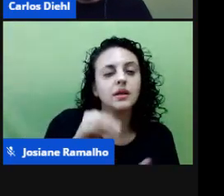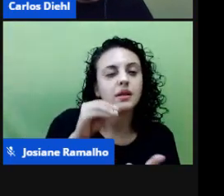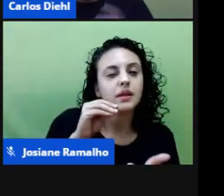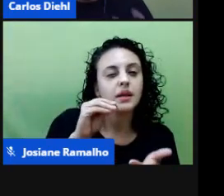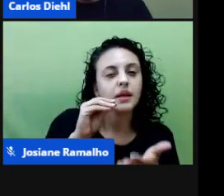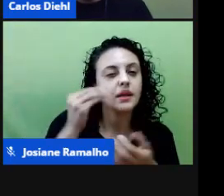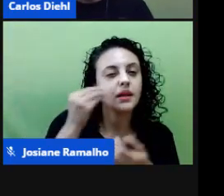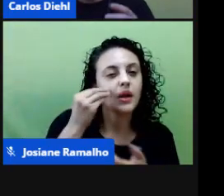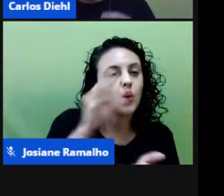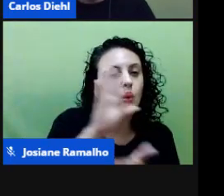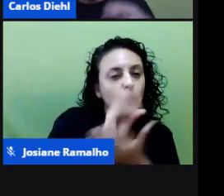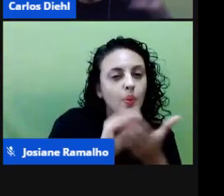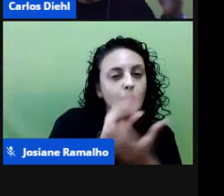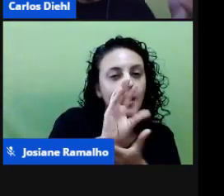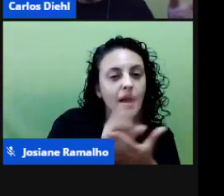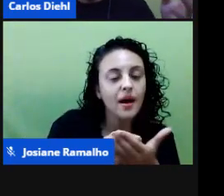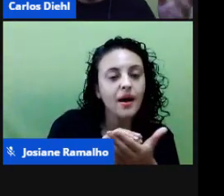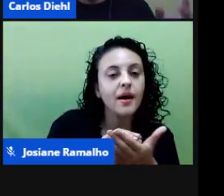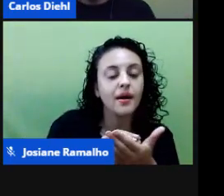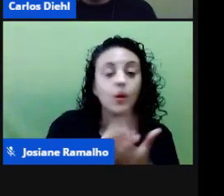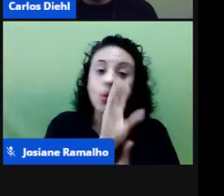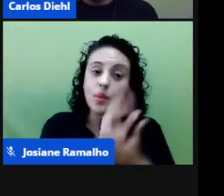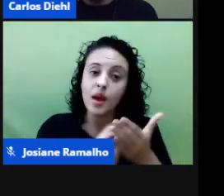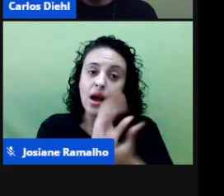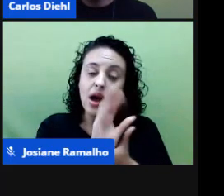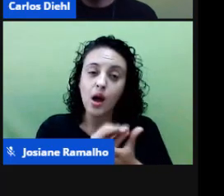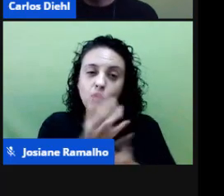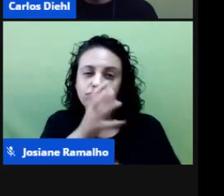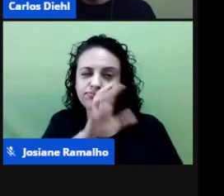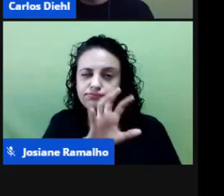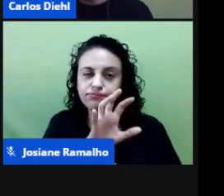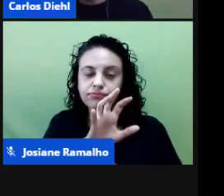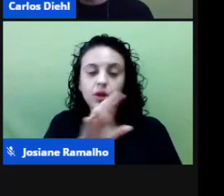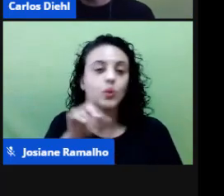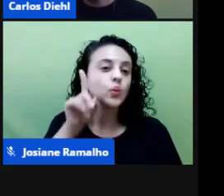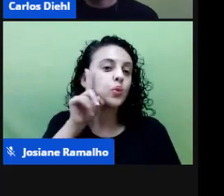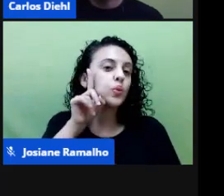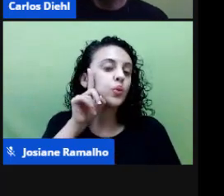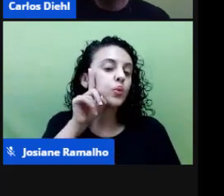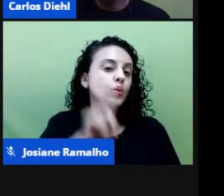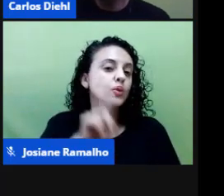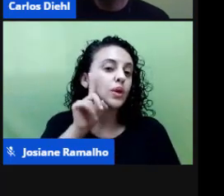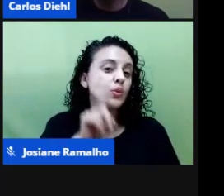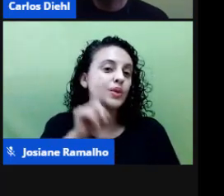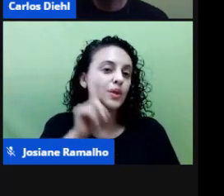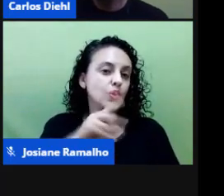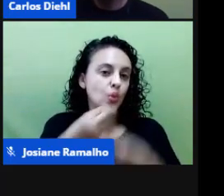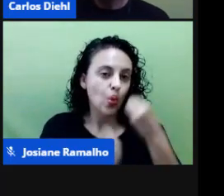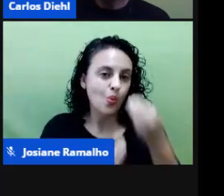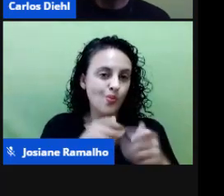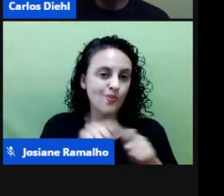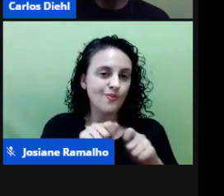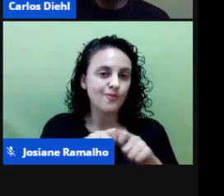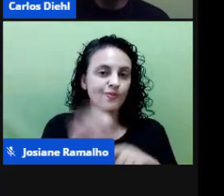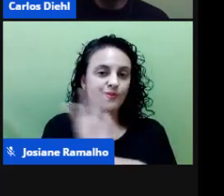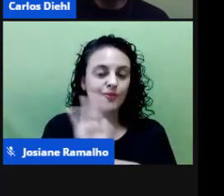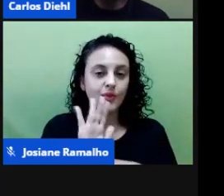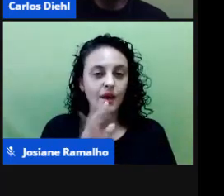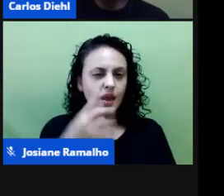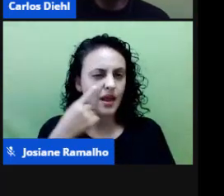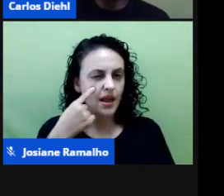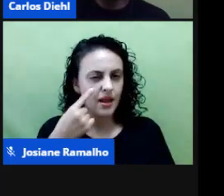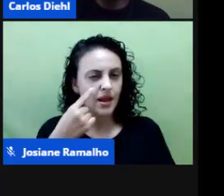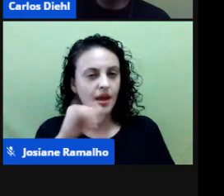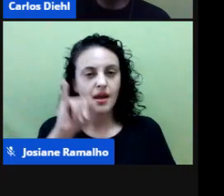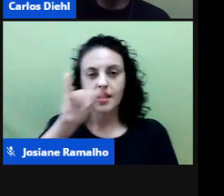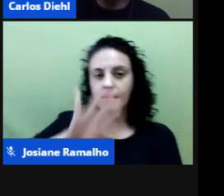estilo americano, porque era o que eles tinham de referência. Aqui nessa imagem, a gente vê uma